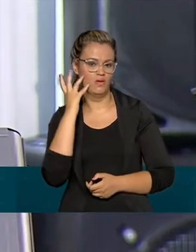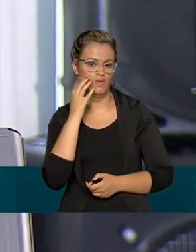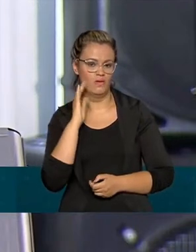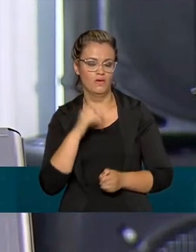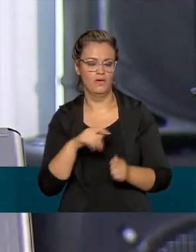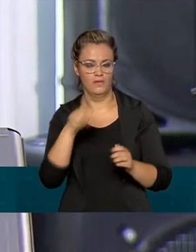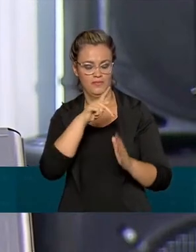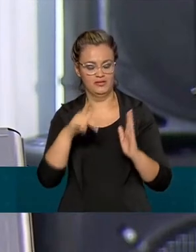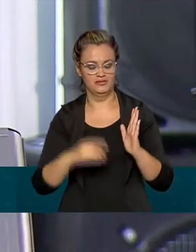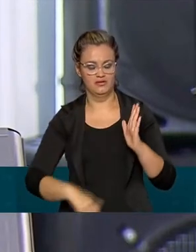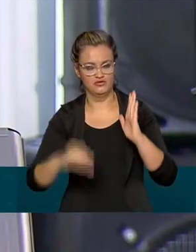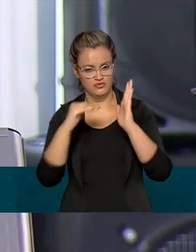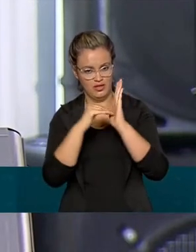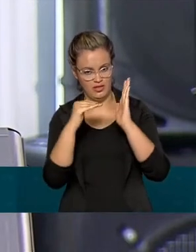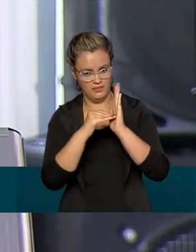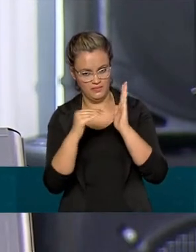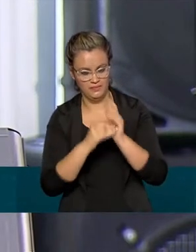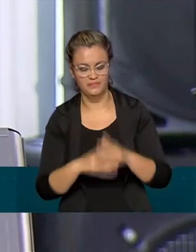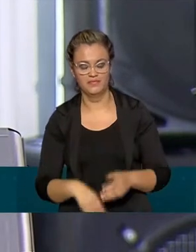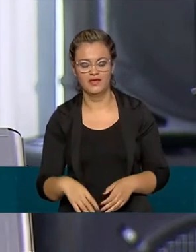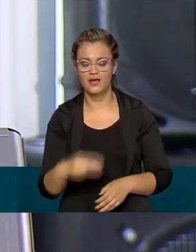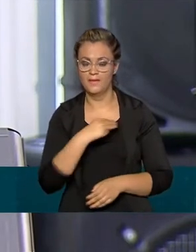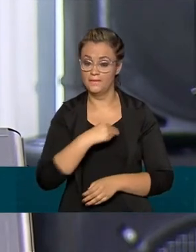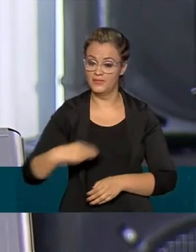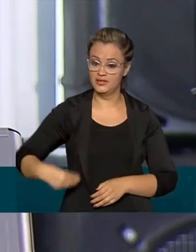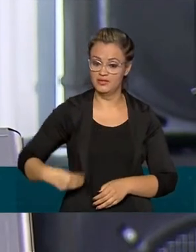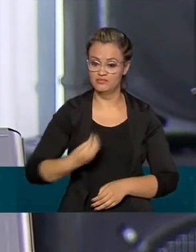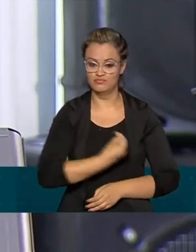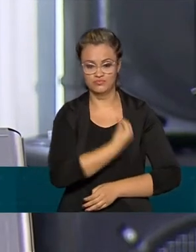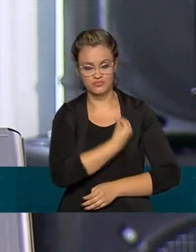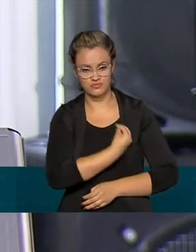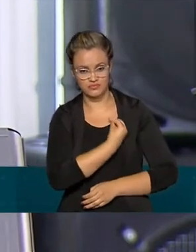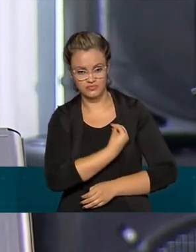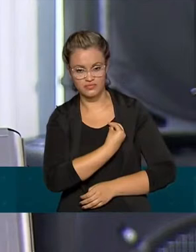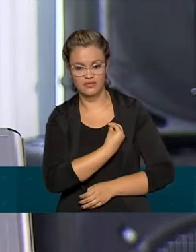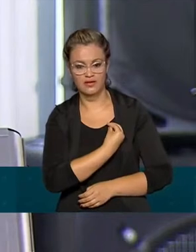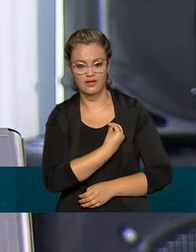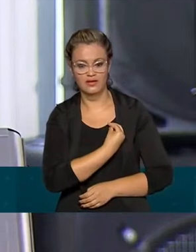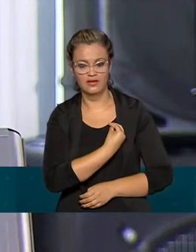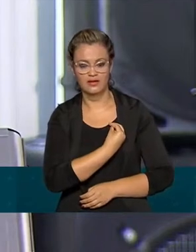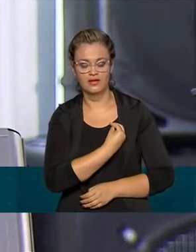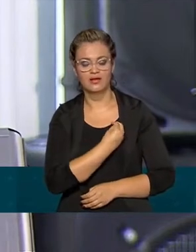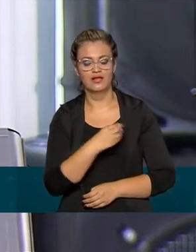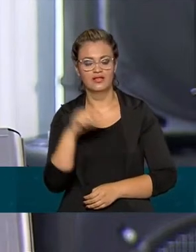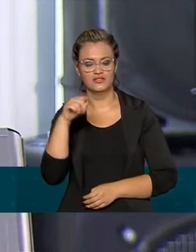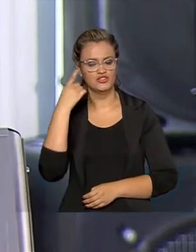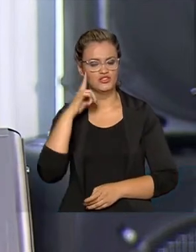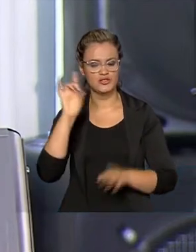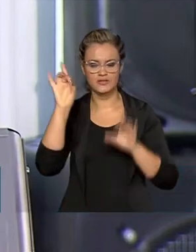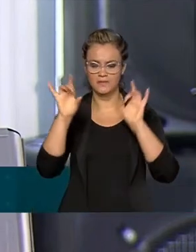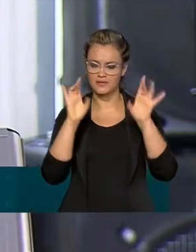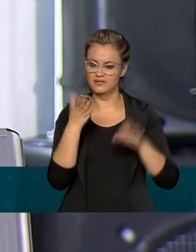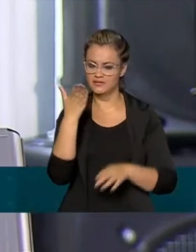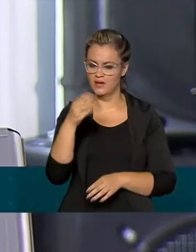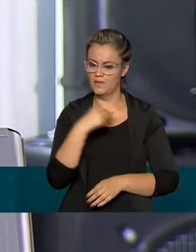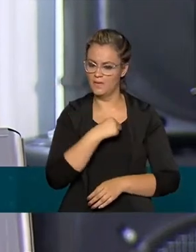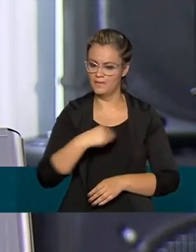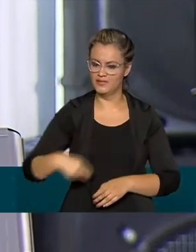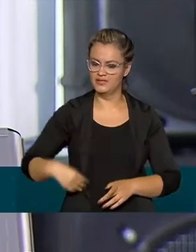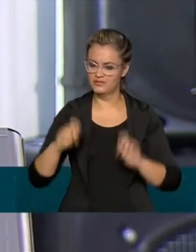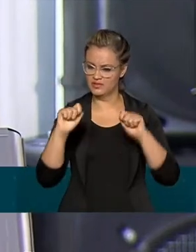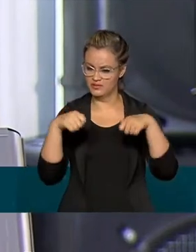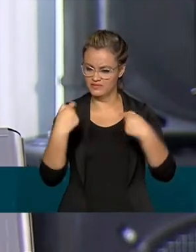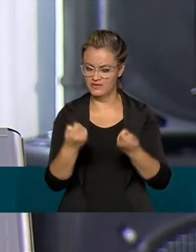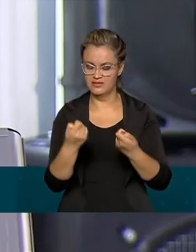Deputados, senhores ministros de Estado, citação especial ao ministro de Estado da